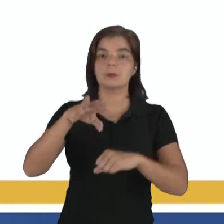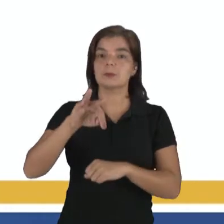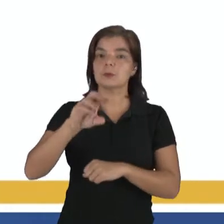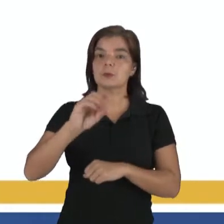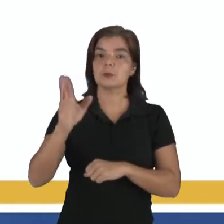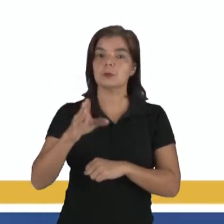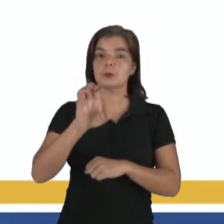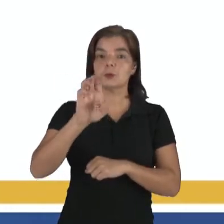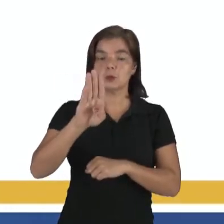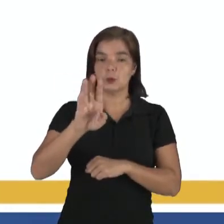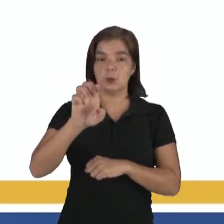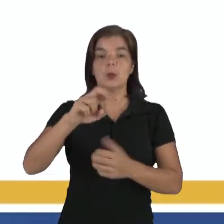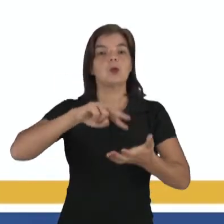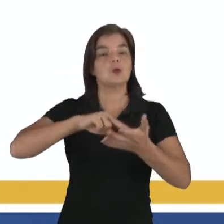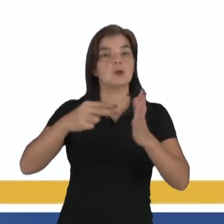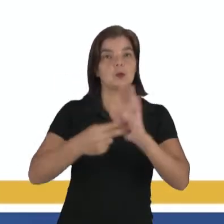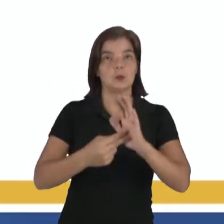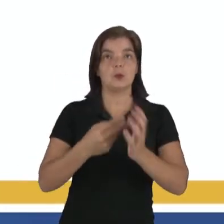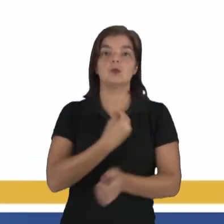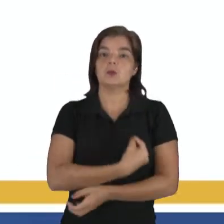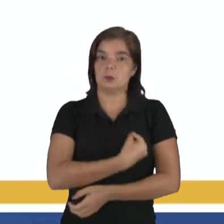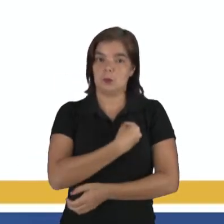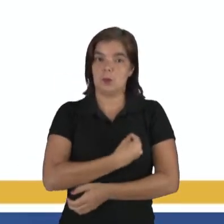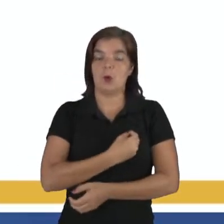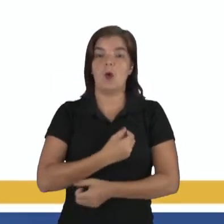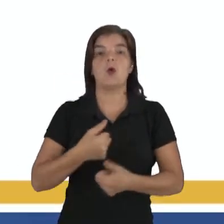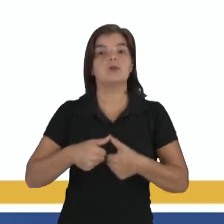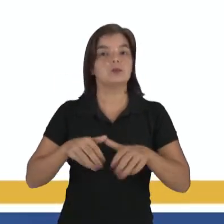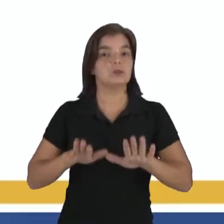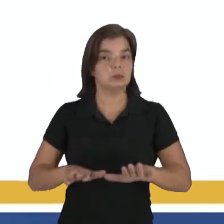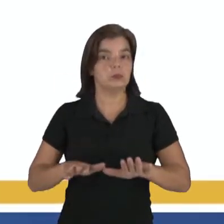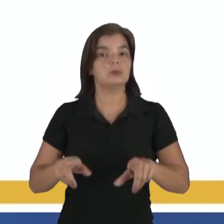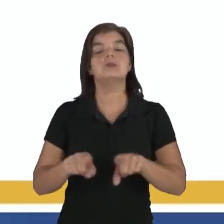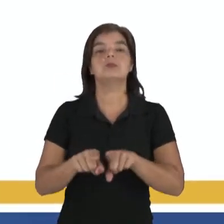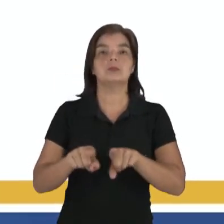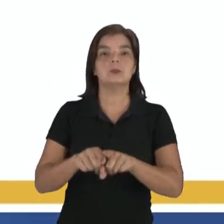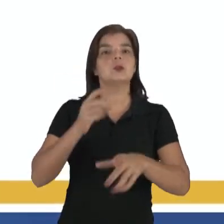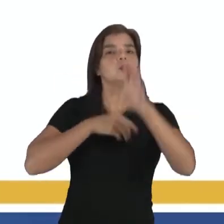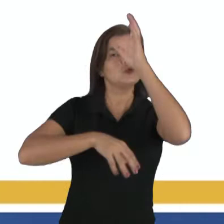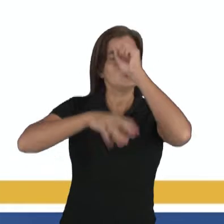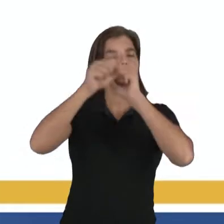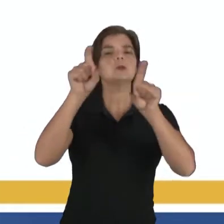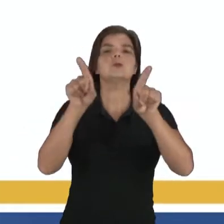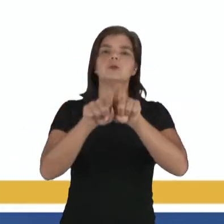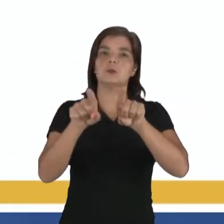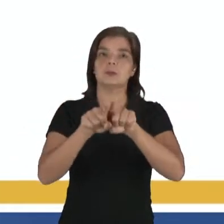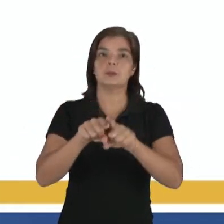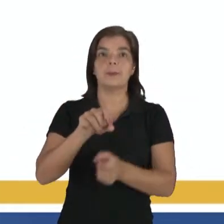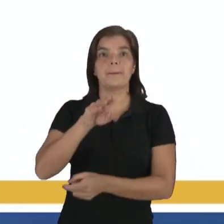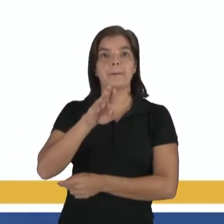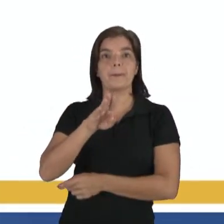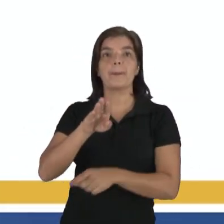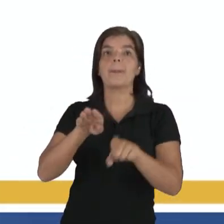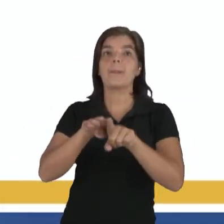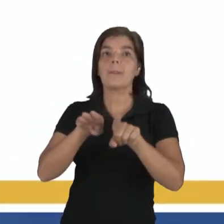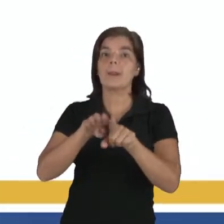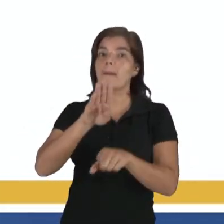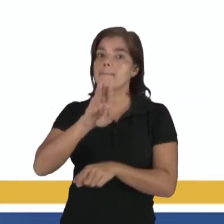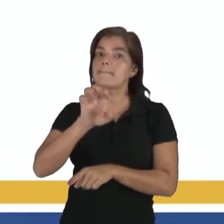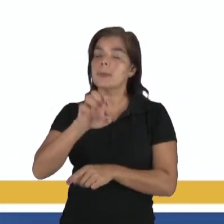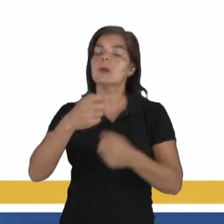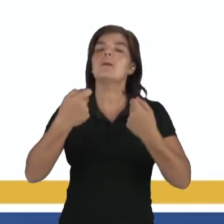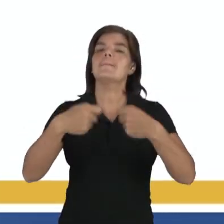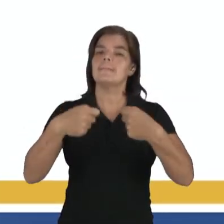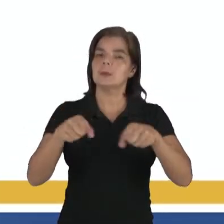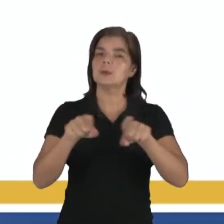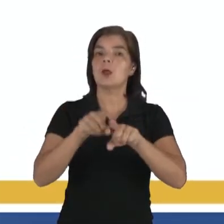é aquele verbo que tem dois significados, né? Ser ou estar. E aí nós já aprendemos que o verbo be, ele tem que ser